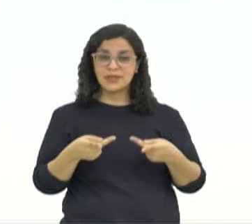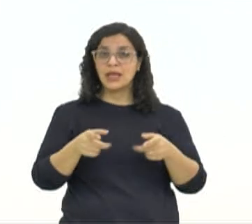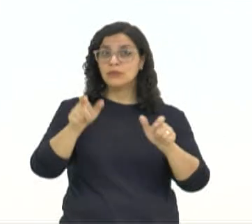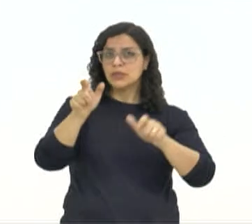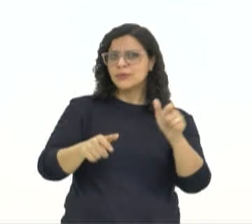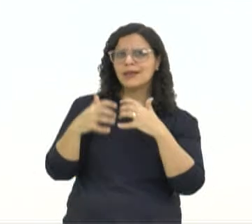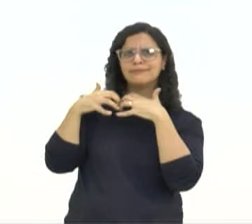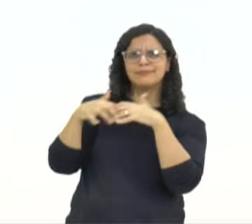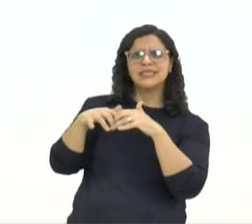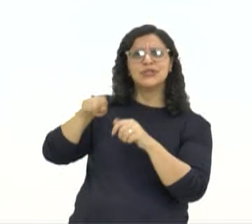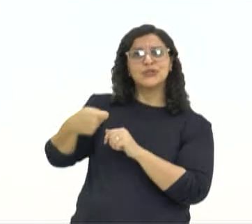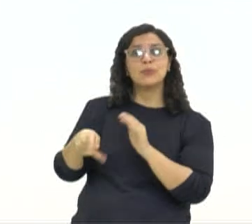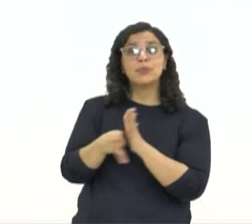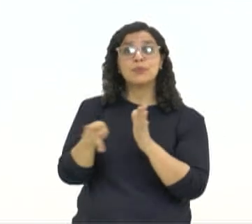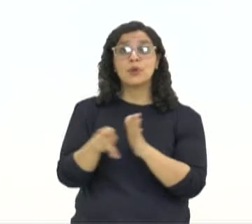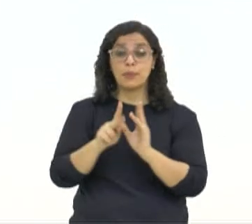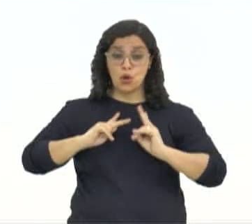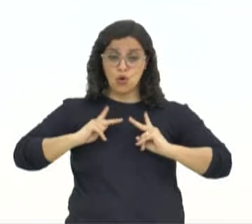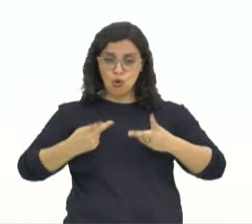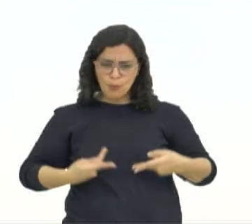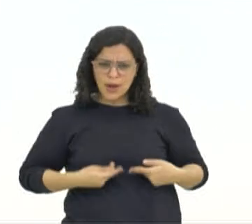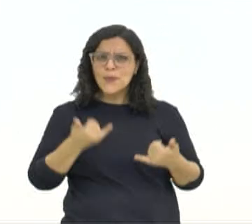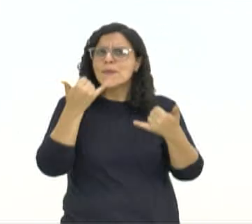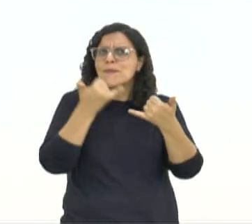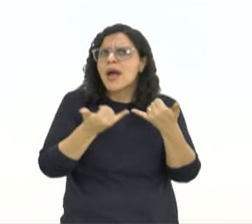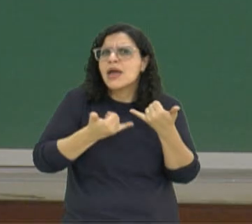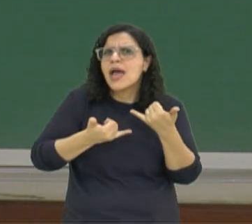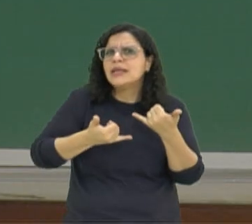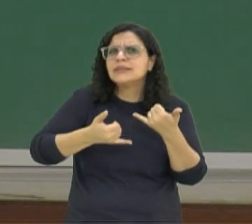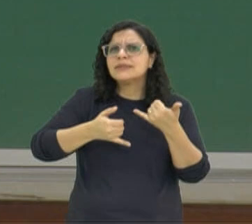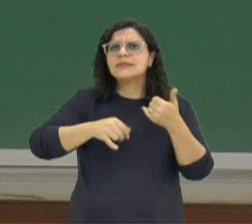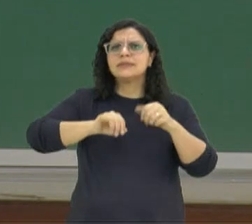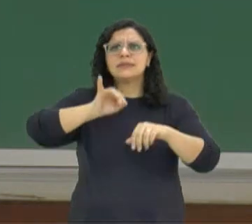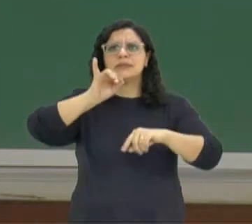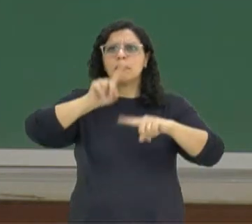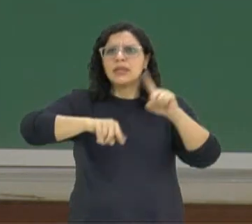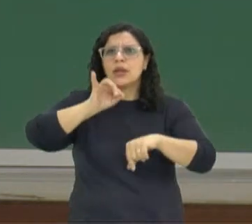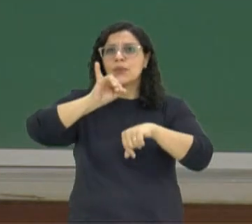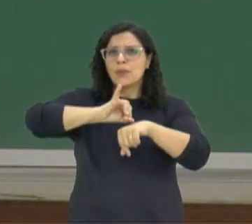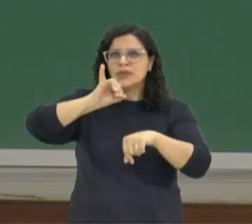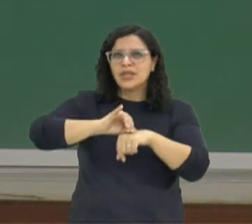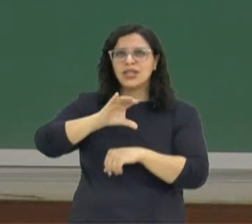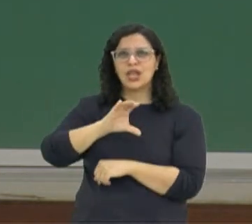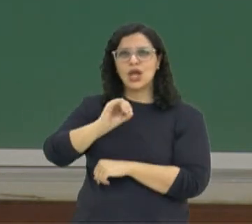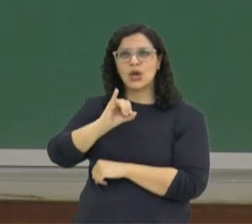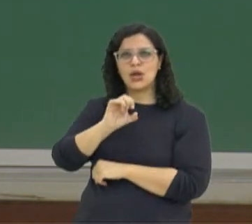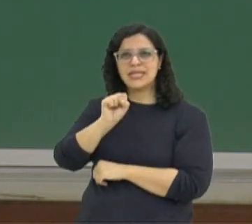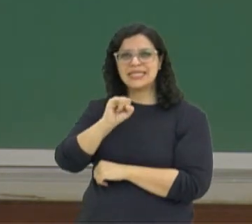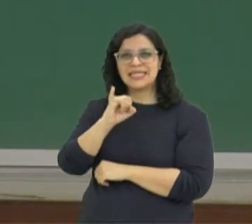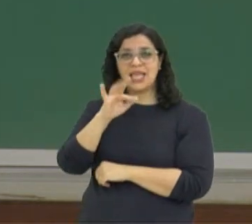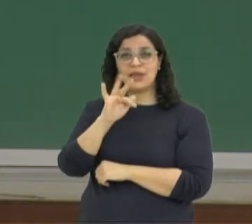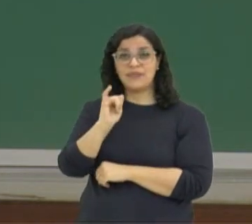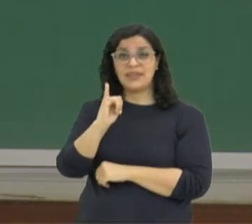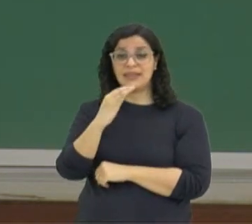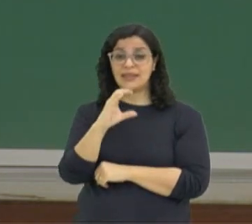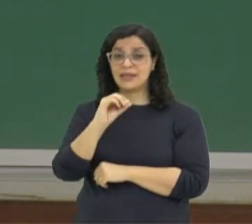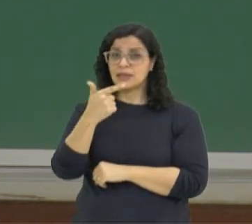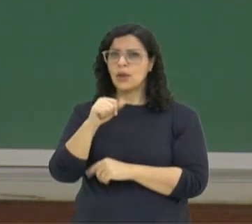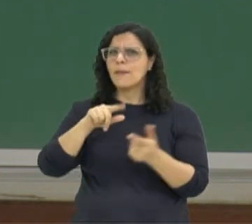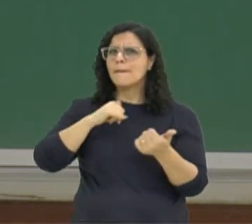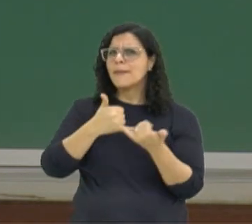a refletir sobre a coisificação do ser humano. Lembram quando eu comentei com vocês sobre essa mudança, né? Essa mudança